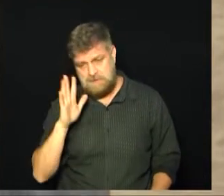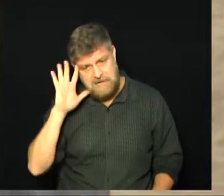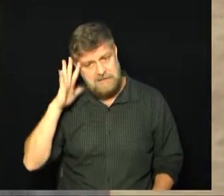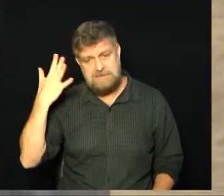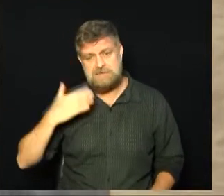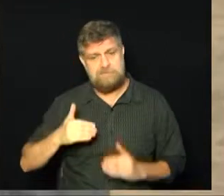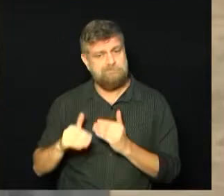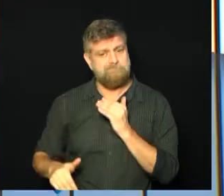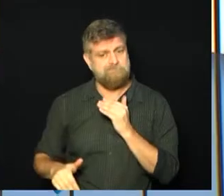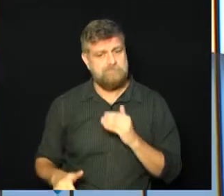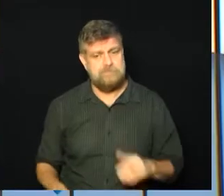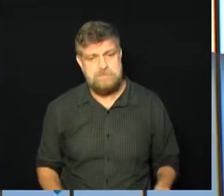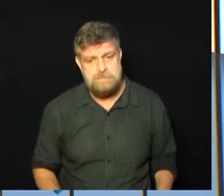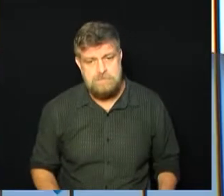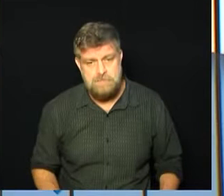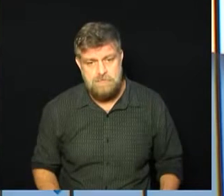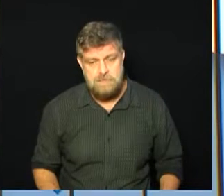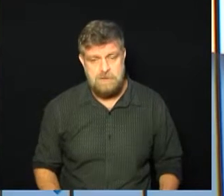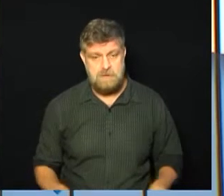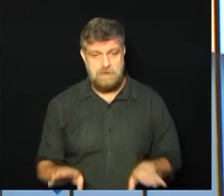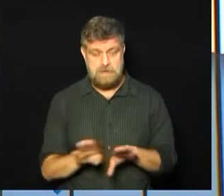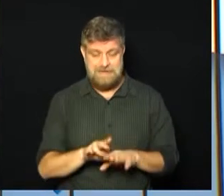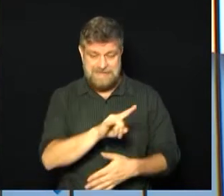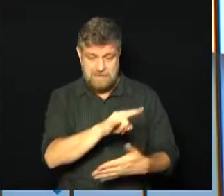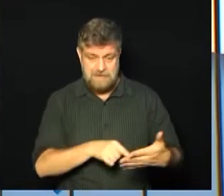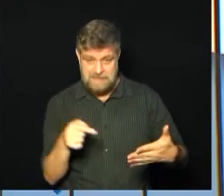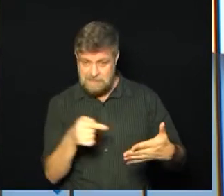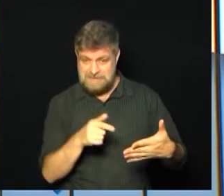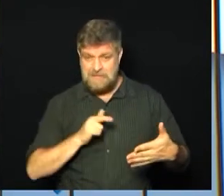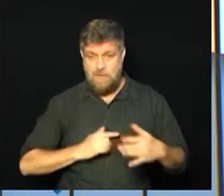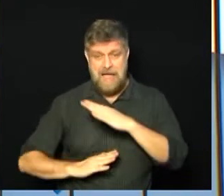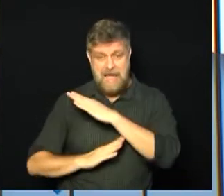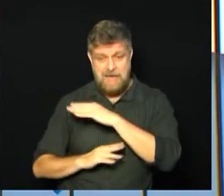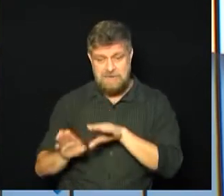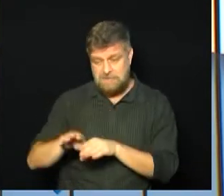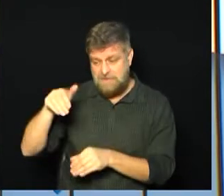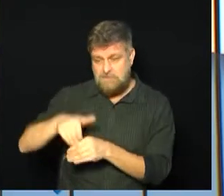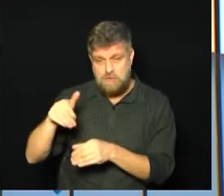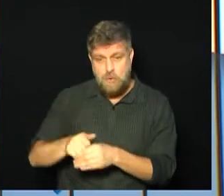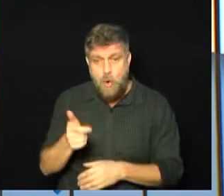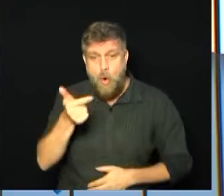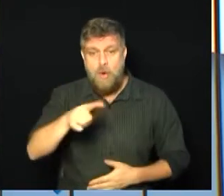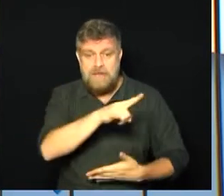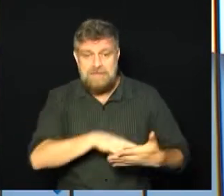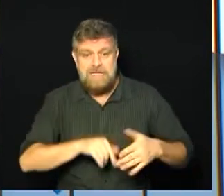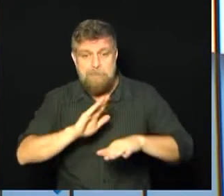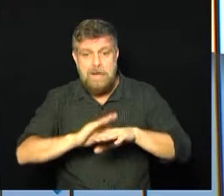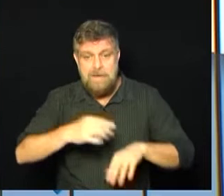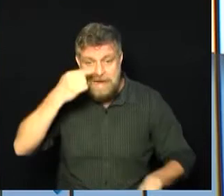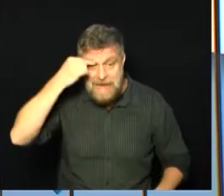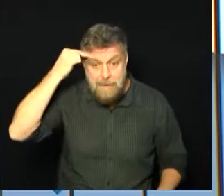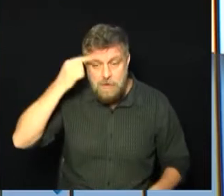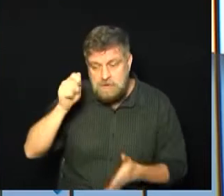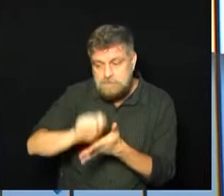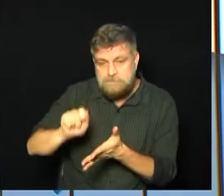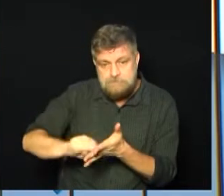decisão. E além desta moção, a Câmara aprovou também uma outra de autoria da vereadora Paola Miguel